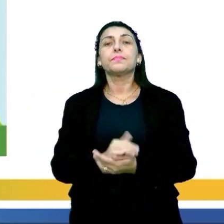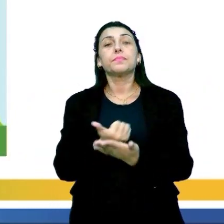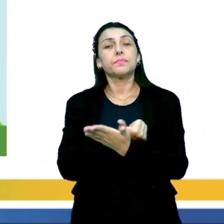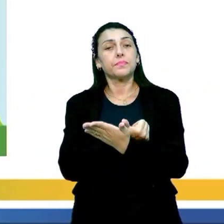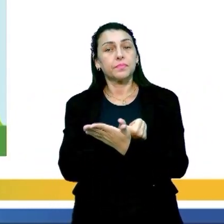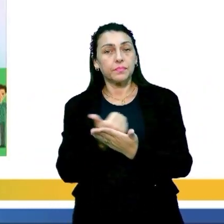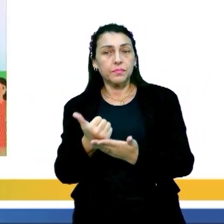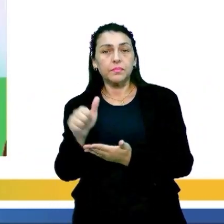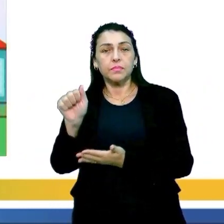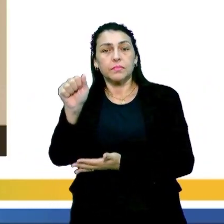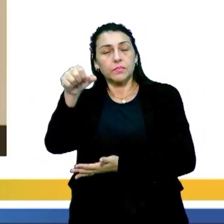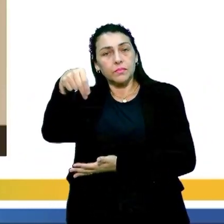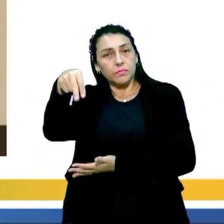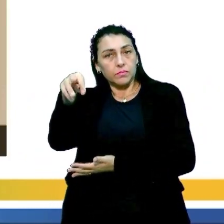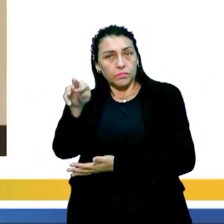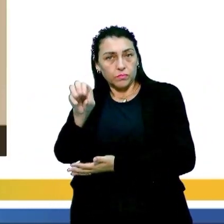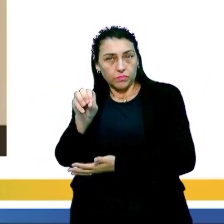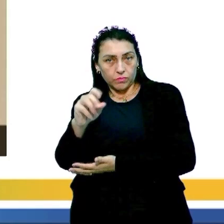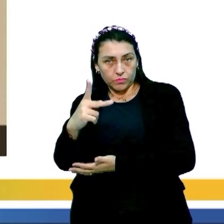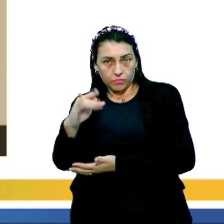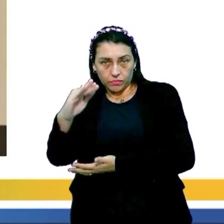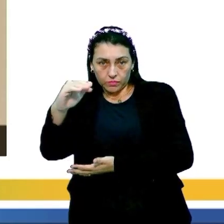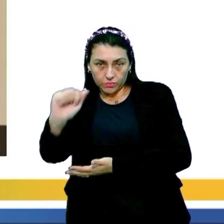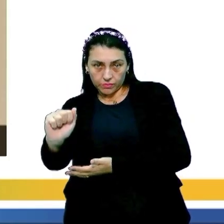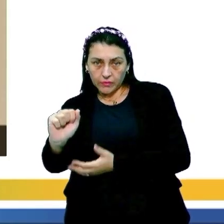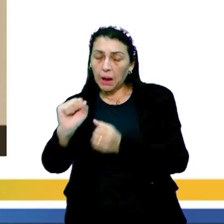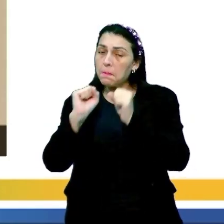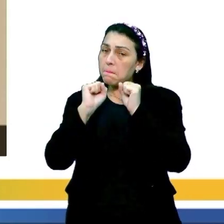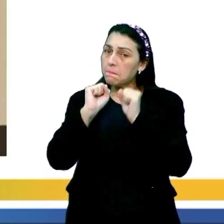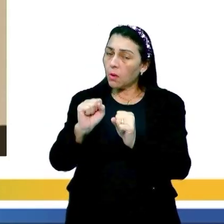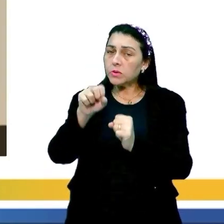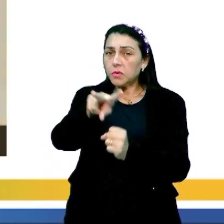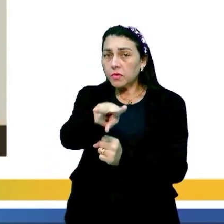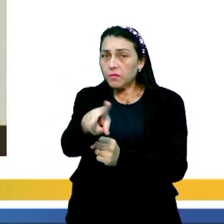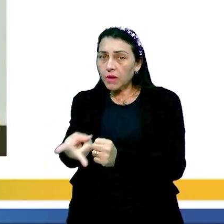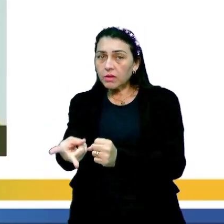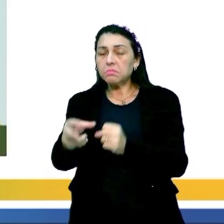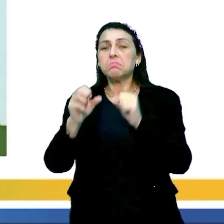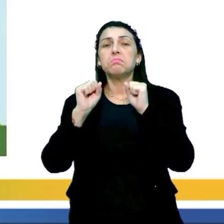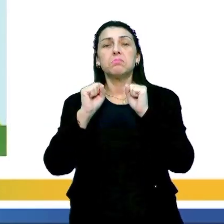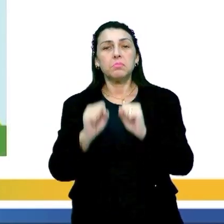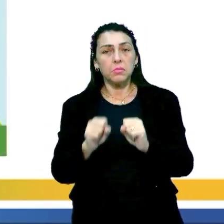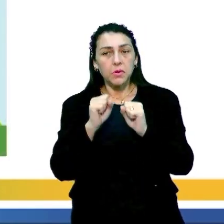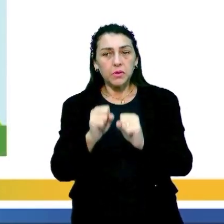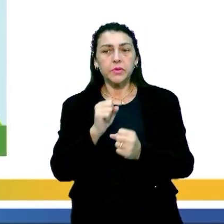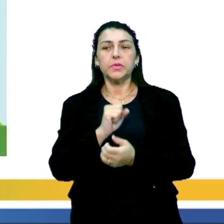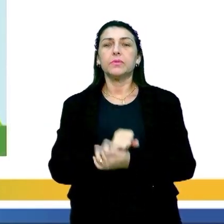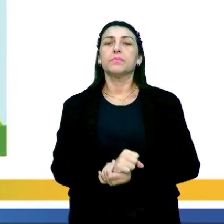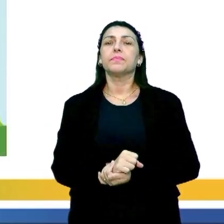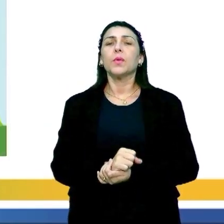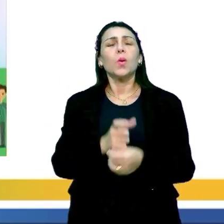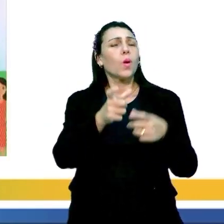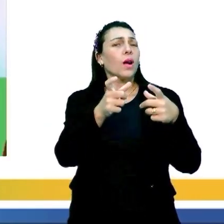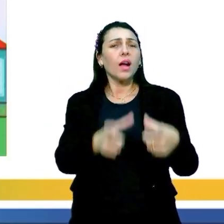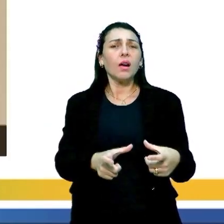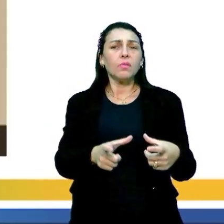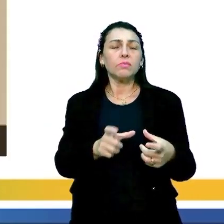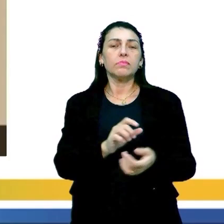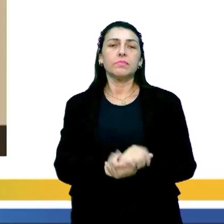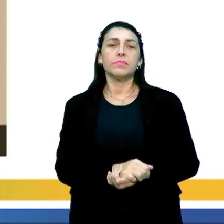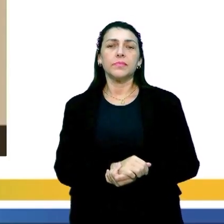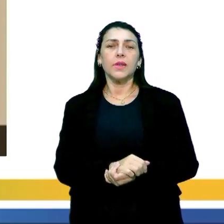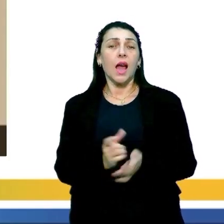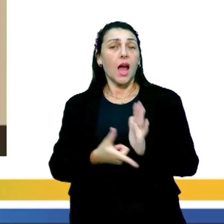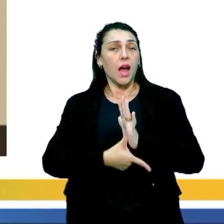Ação antrópica. Isso aí pode ser o inverso? Pode. Em um ambiente